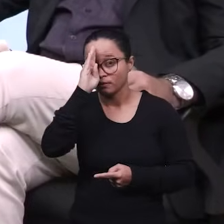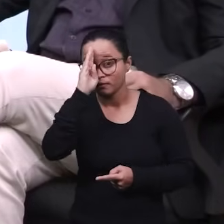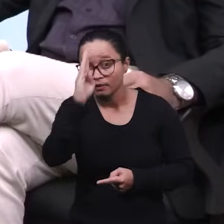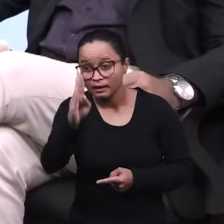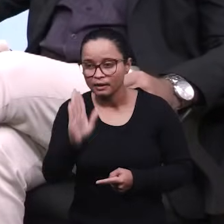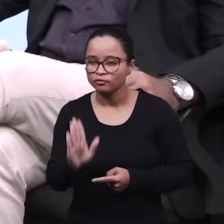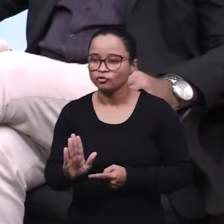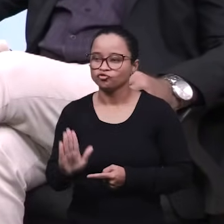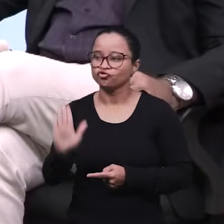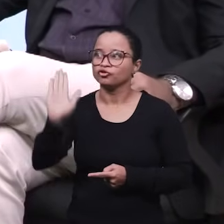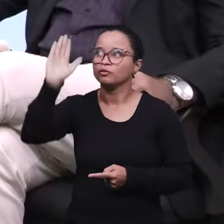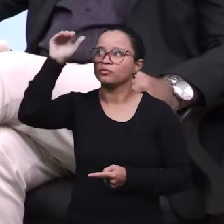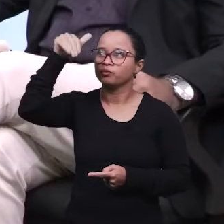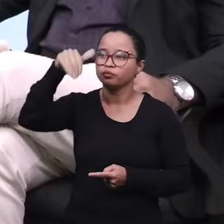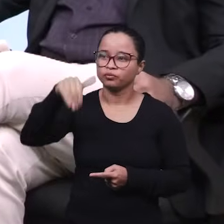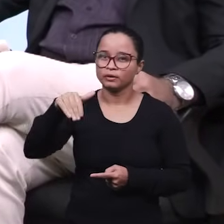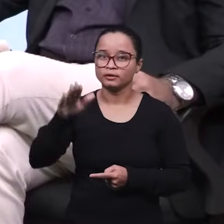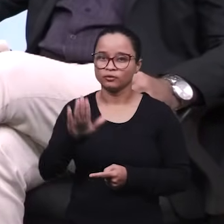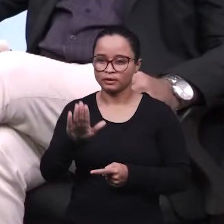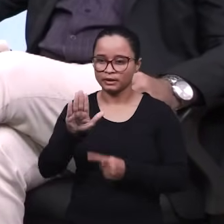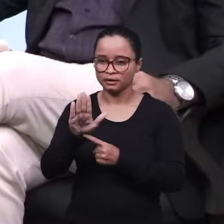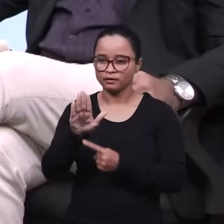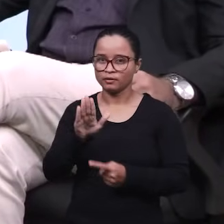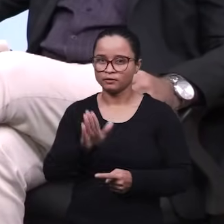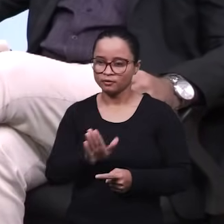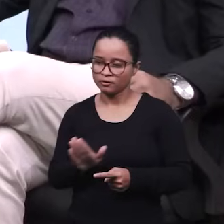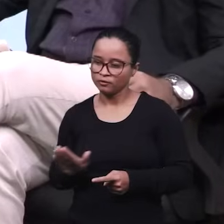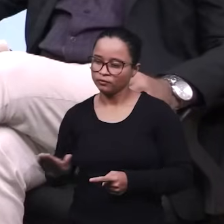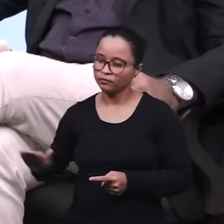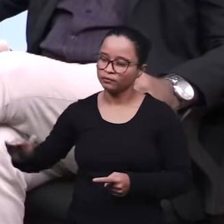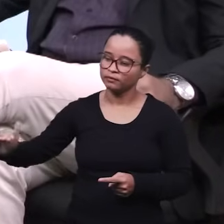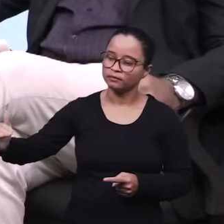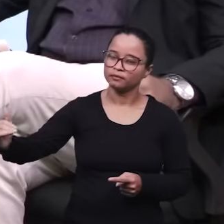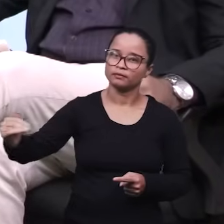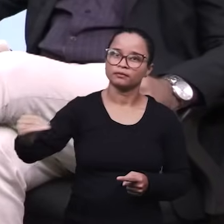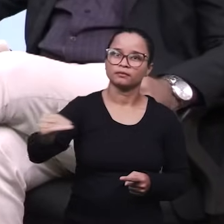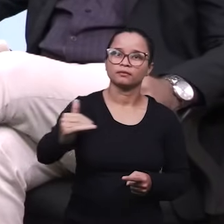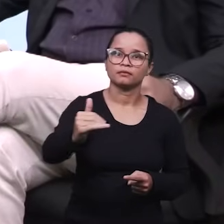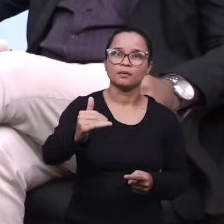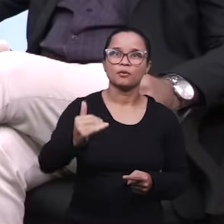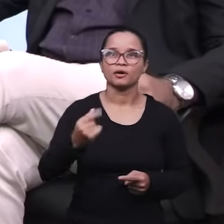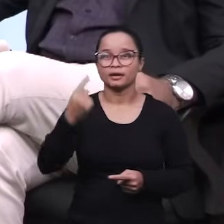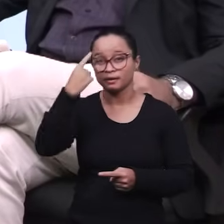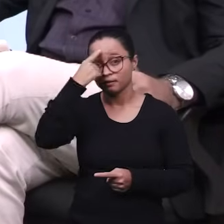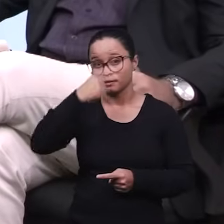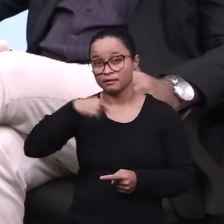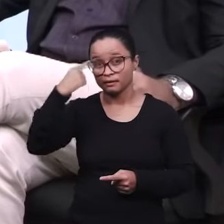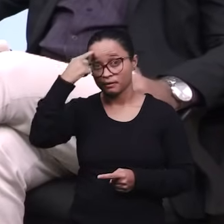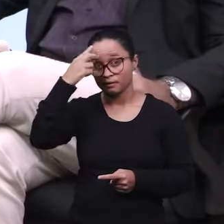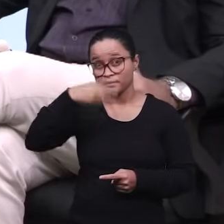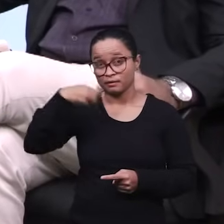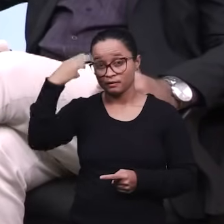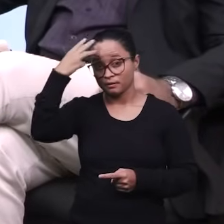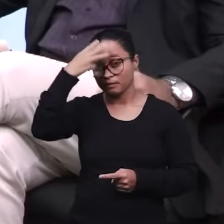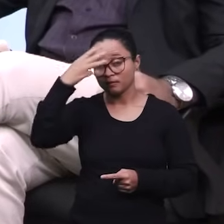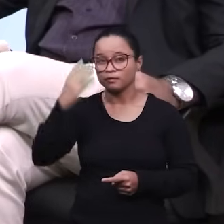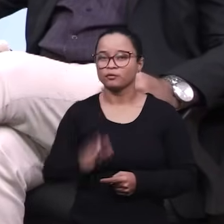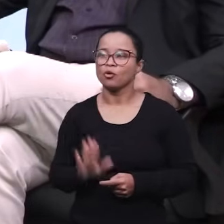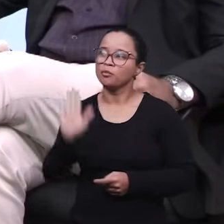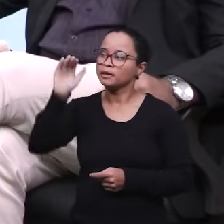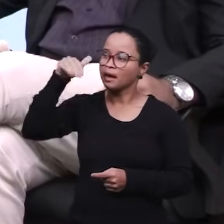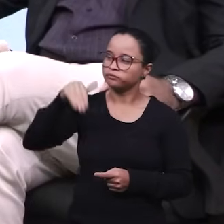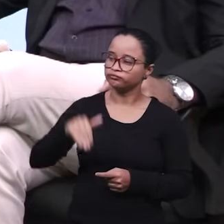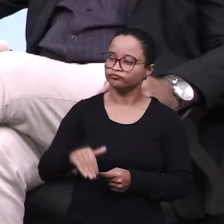tivemos que contornar a montanha e com isso ela demorou 3 horas a mais pelo contorno para ver quão montanhosa